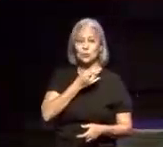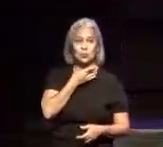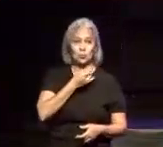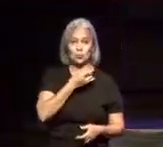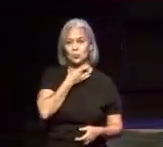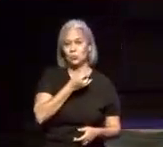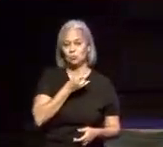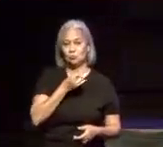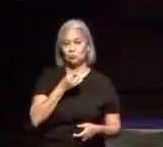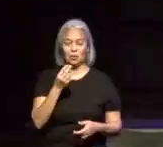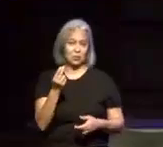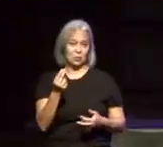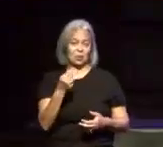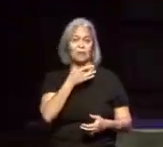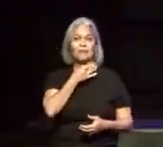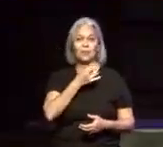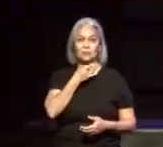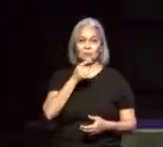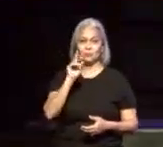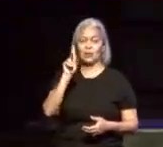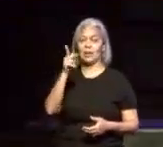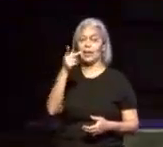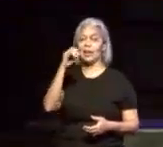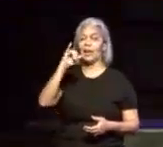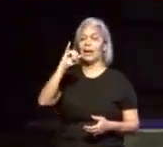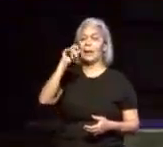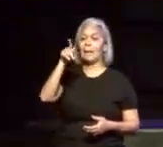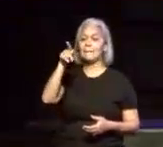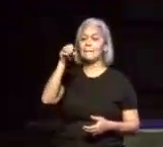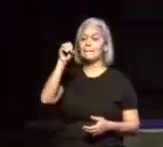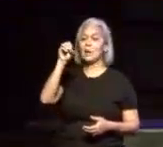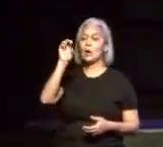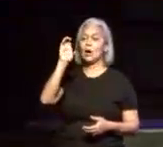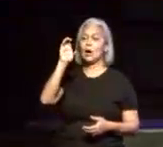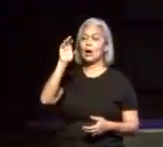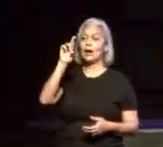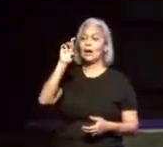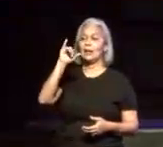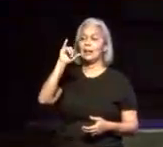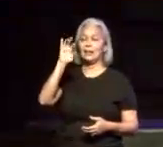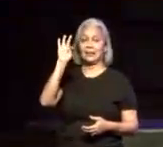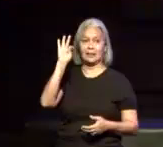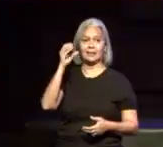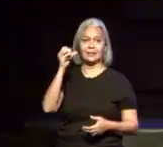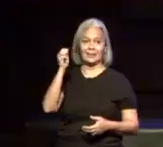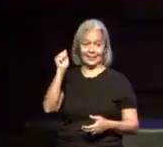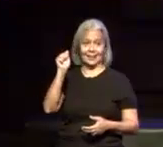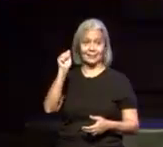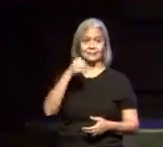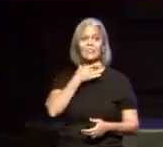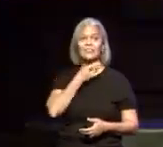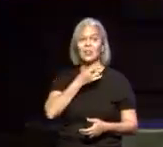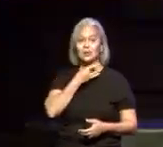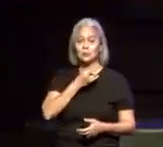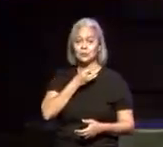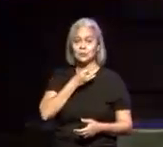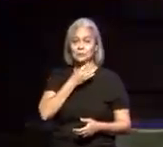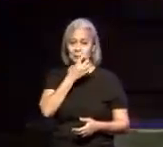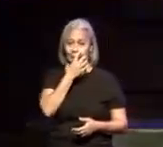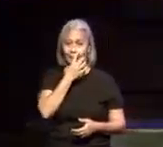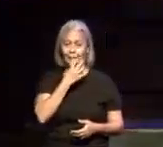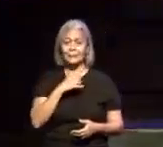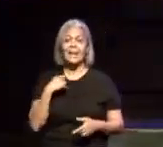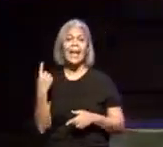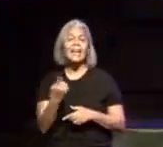alguns outros. A gente não tem problema em que a gente abrigue na nossa